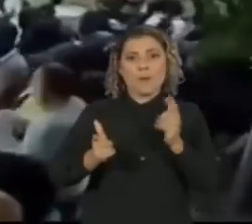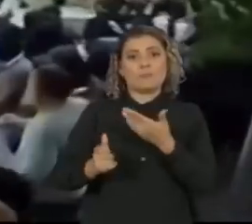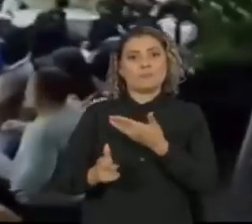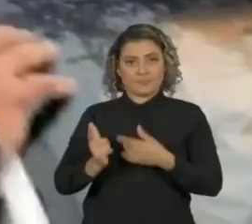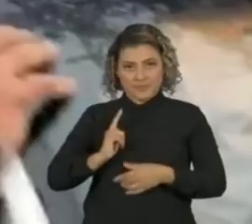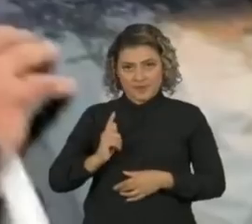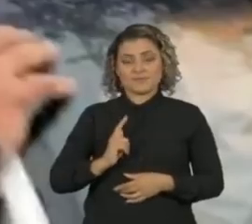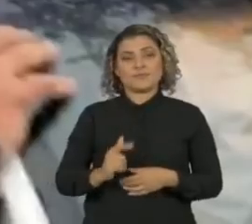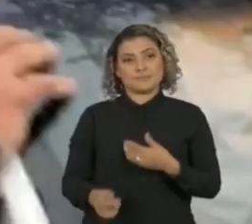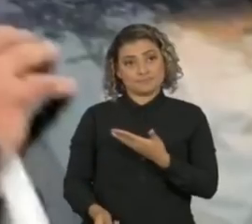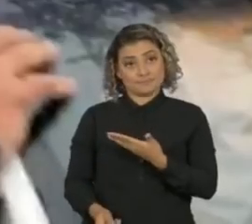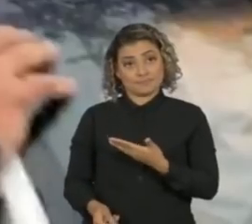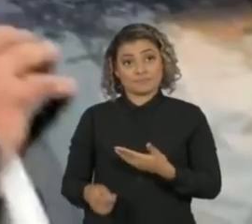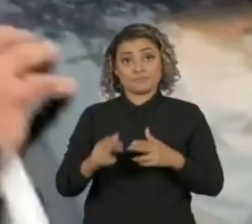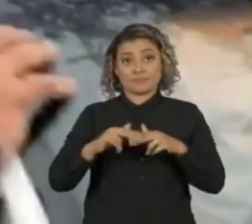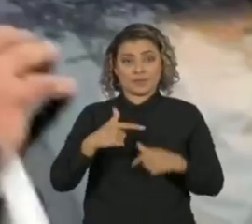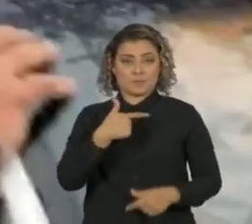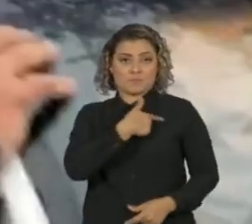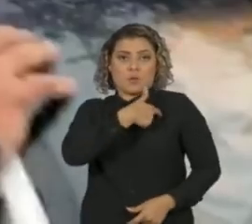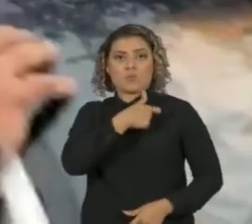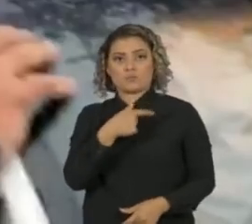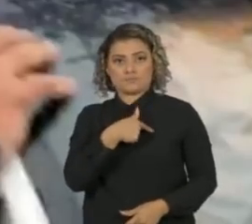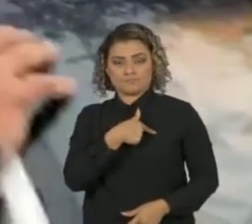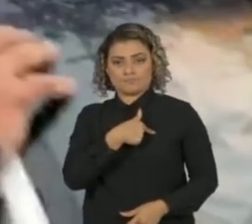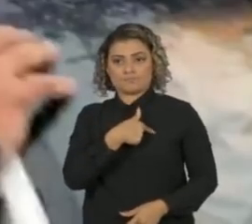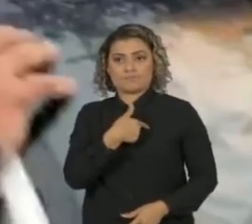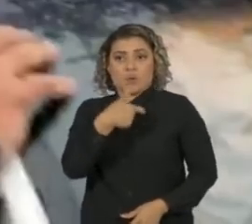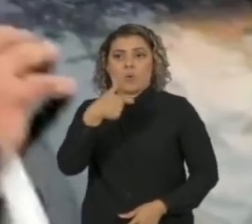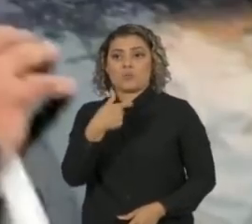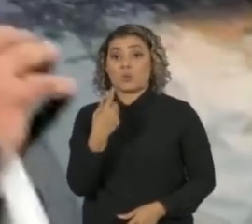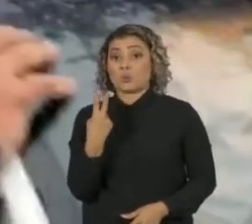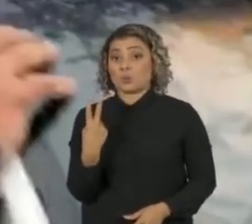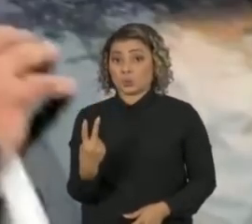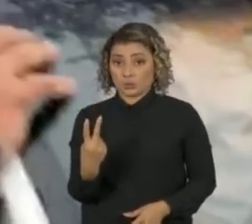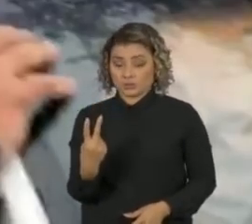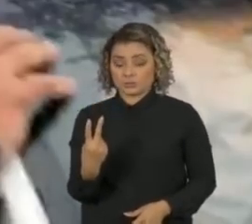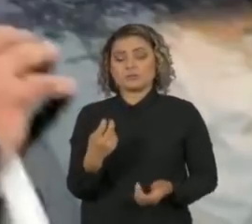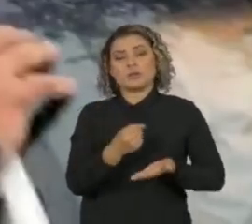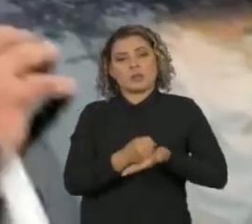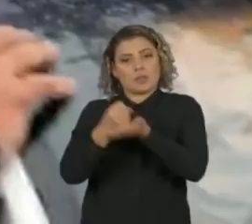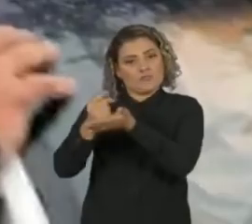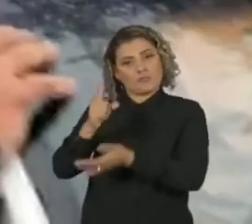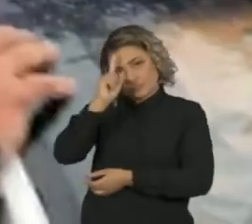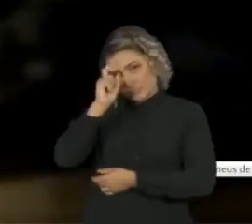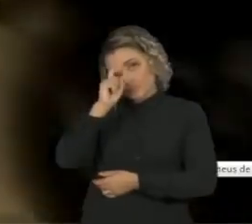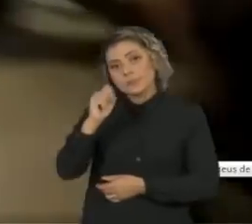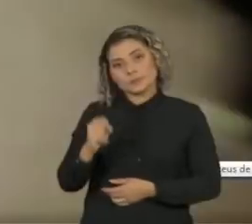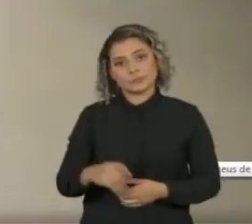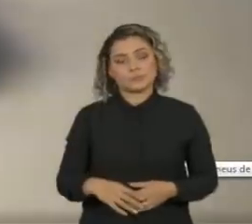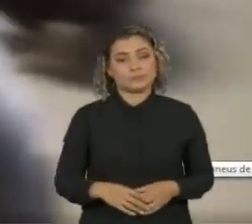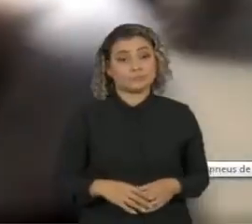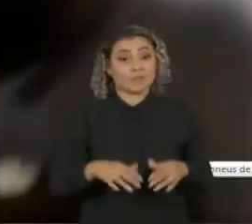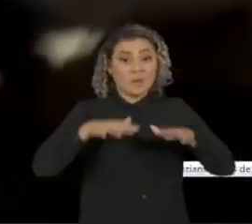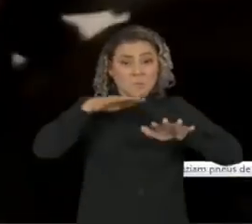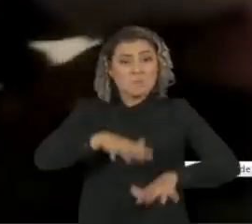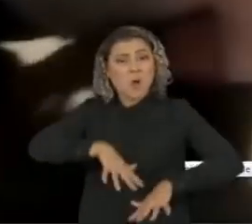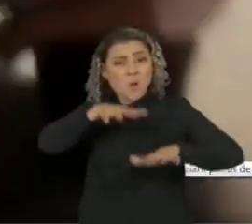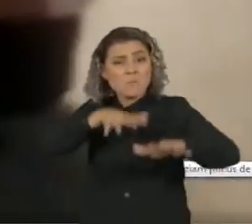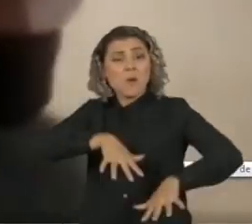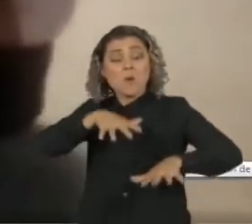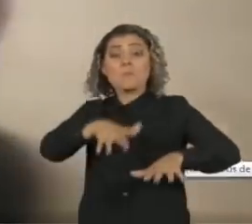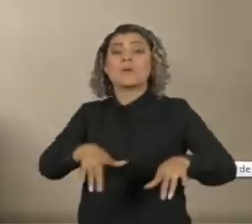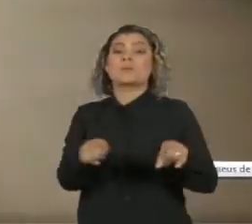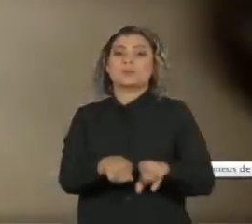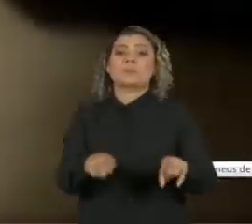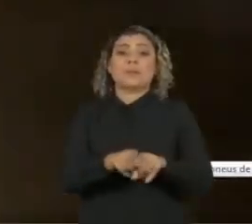quartel. Cid Gomes foi atingido no peito por 2 tiros e levado para o hospital. Protestos também